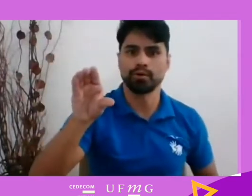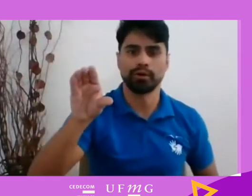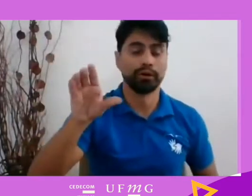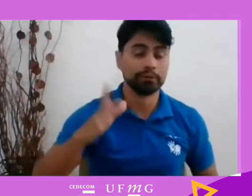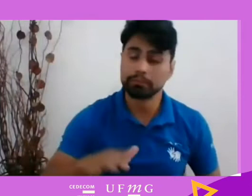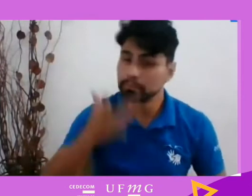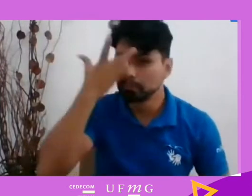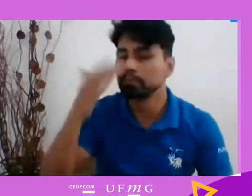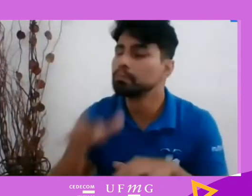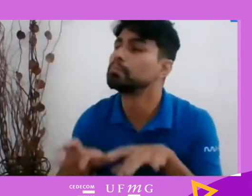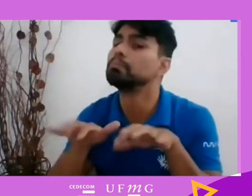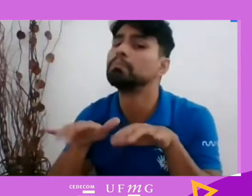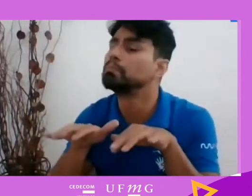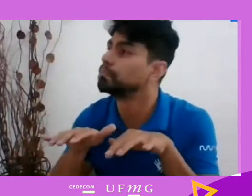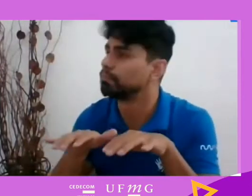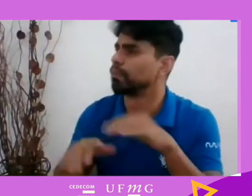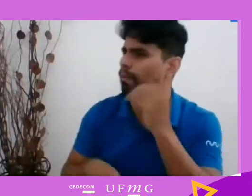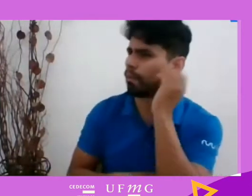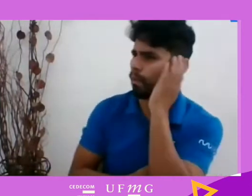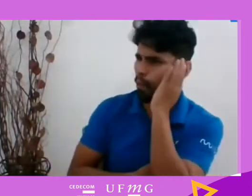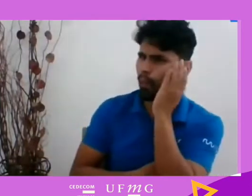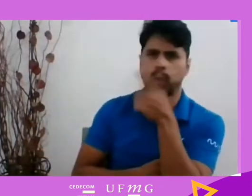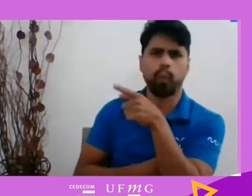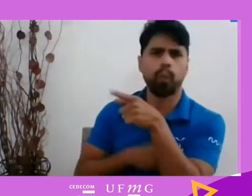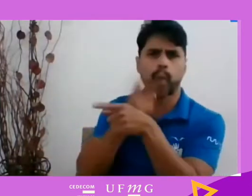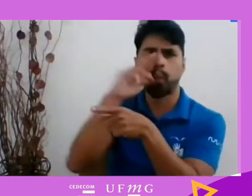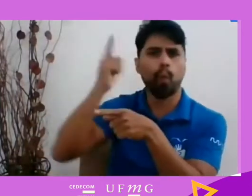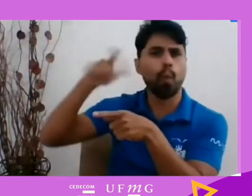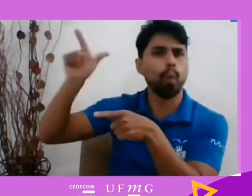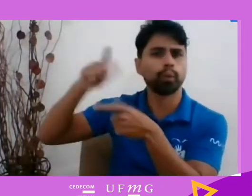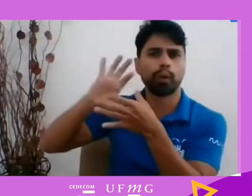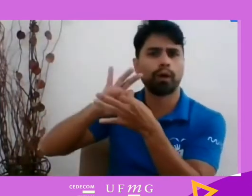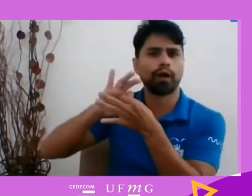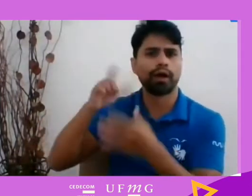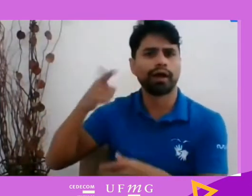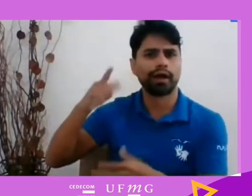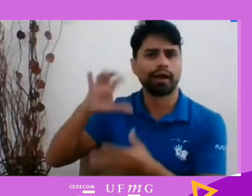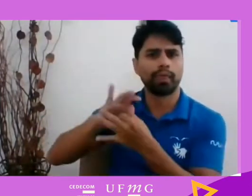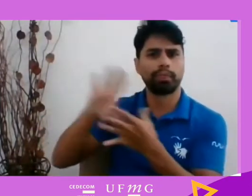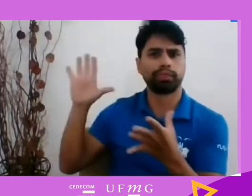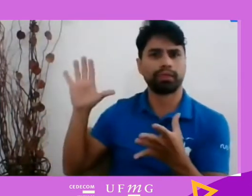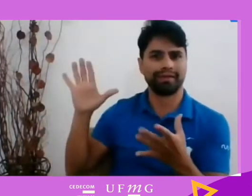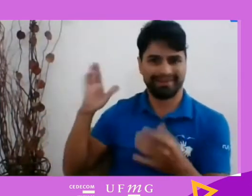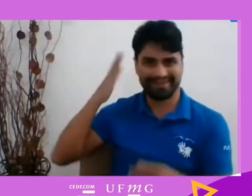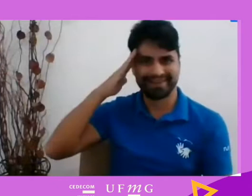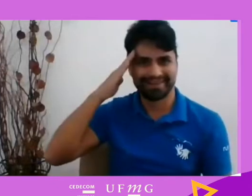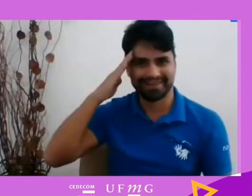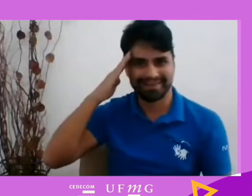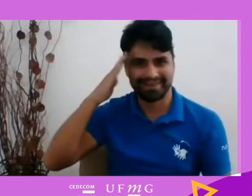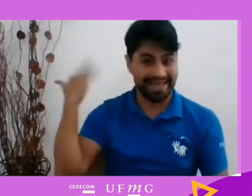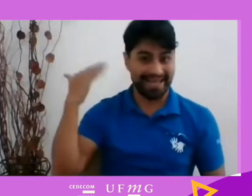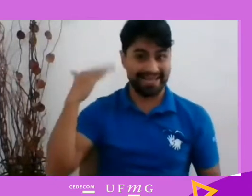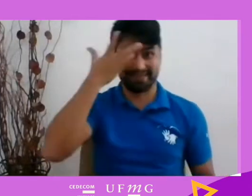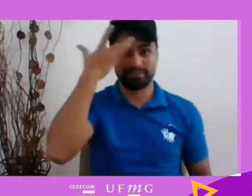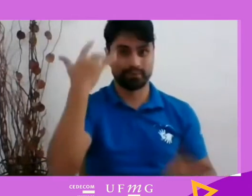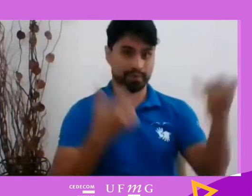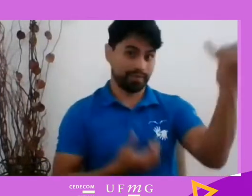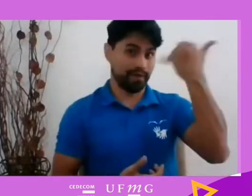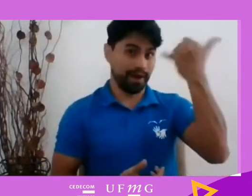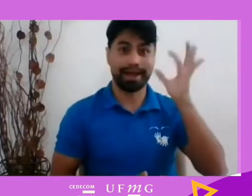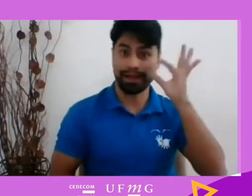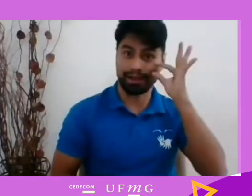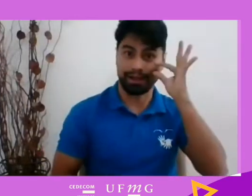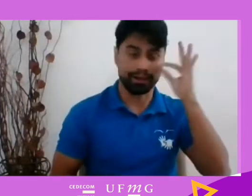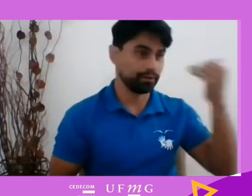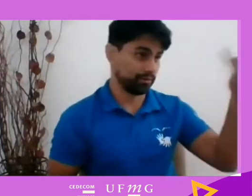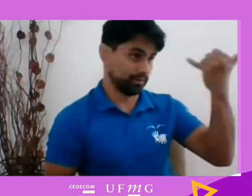pôde. A gente recontextualizava, tirava fragmentos do que a pessoa falava e recontextualizava, mas não de forma mediatizada, que